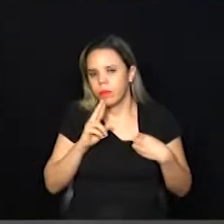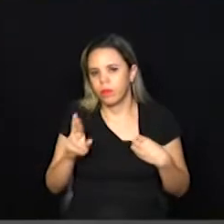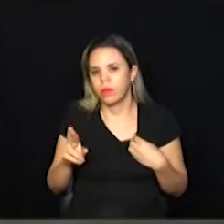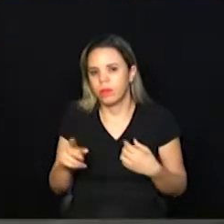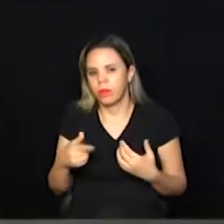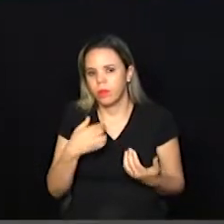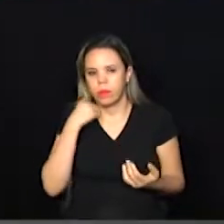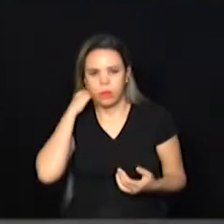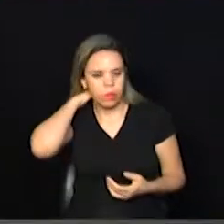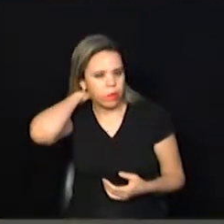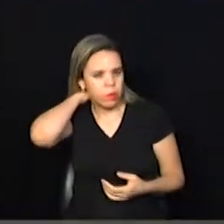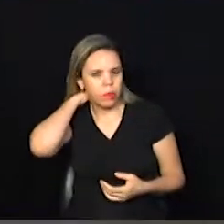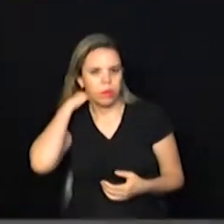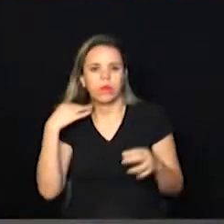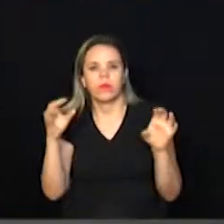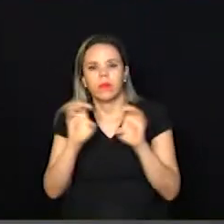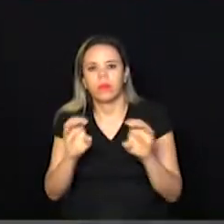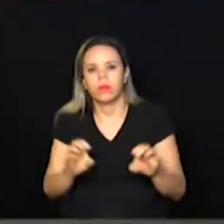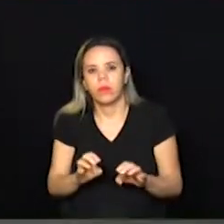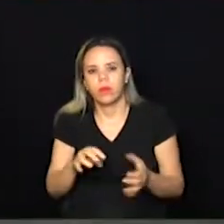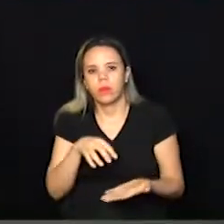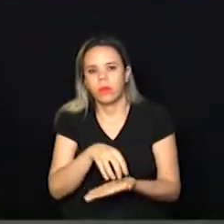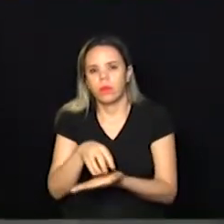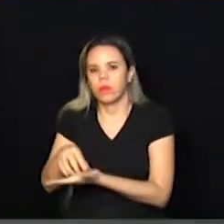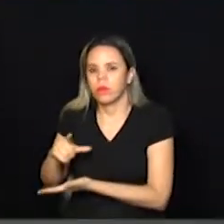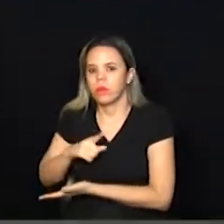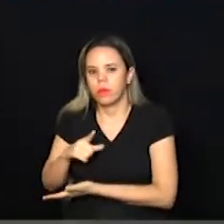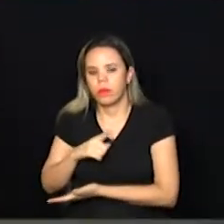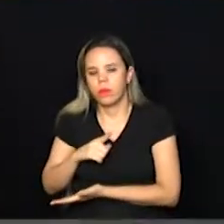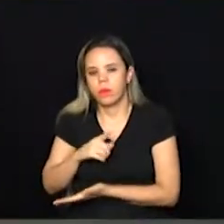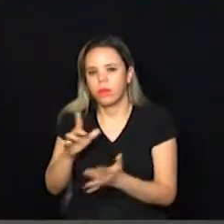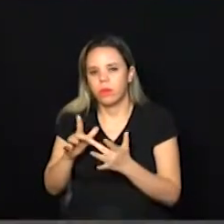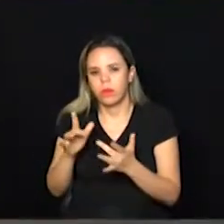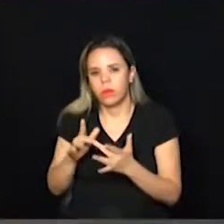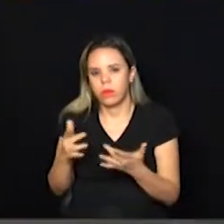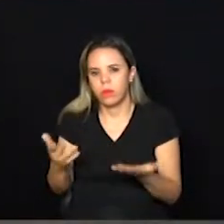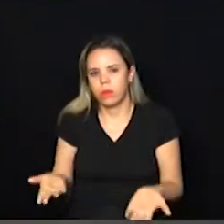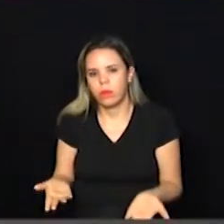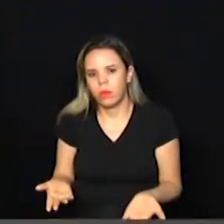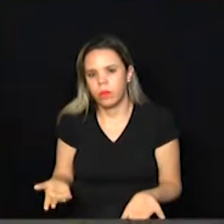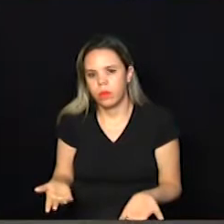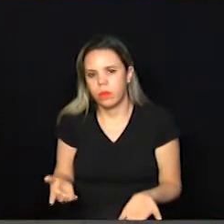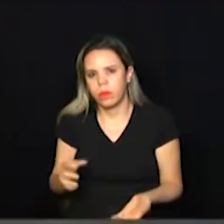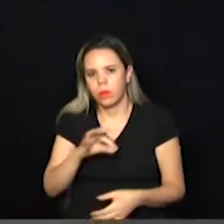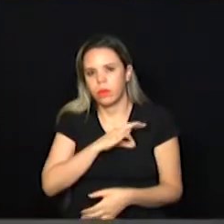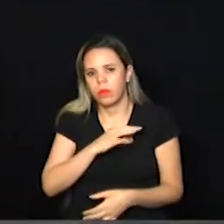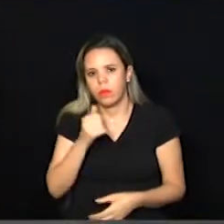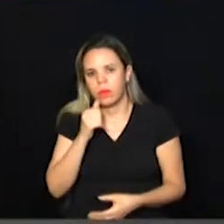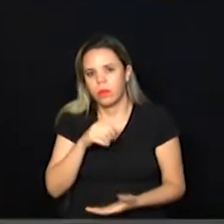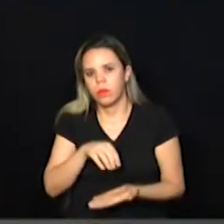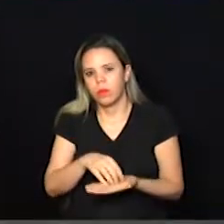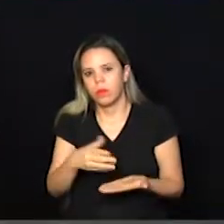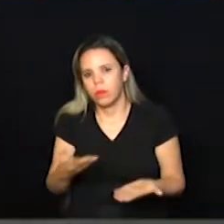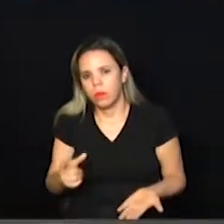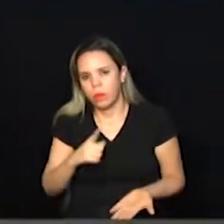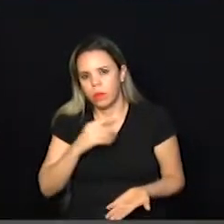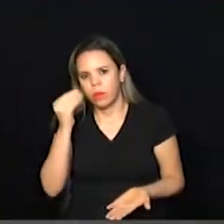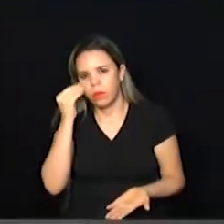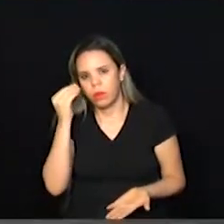Paula, com a estruturação dessa rede, nós tivemos mais contato ainda com a Delegacia da Mulher,